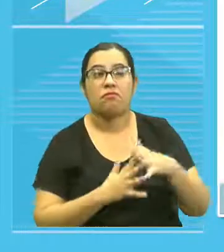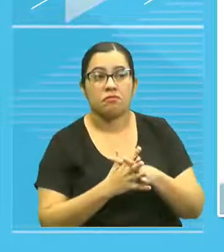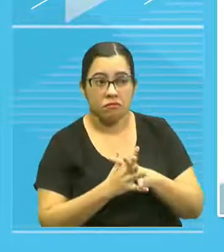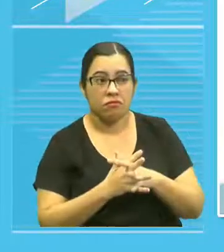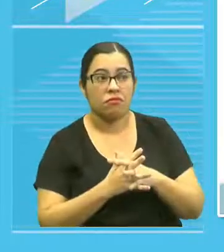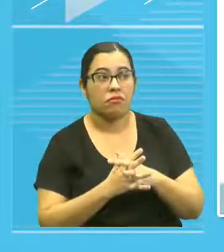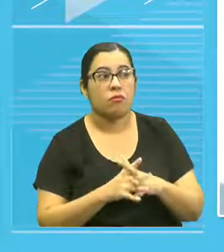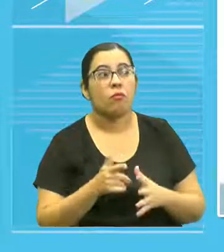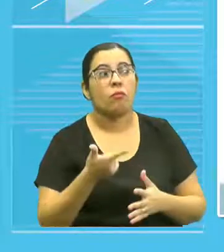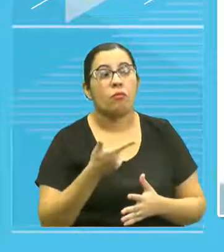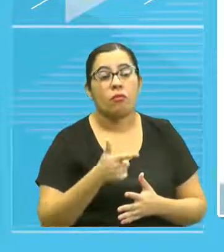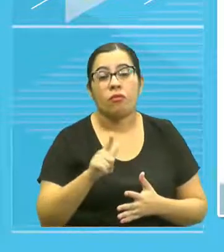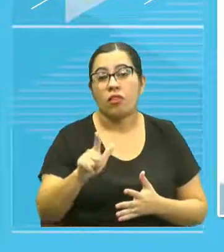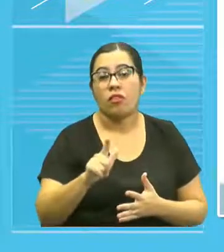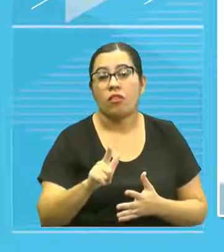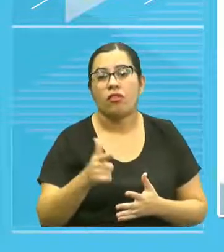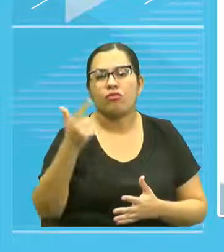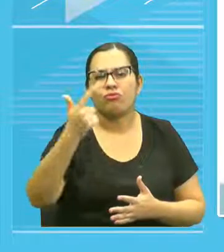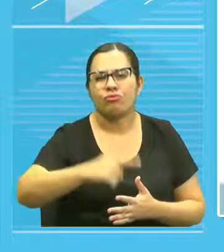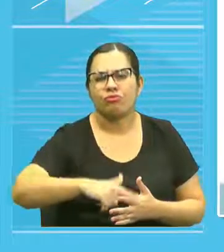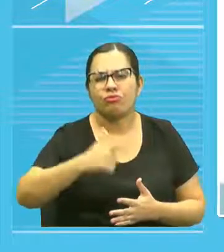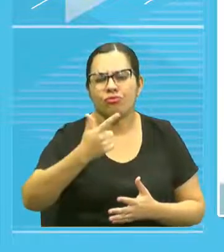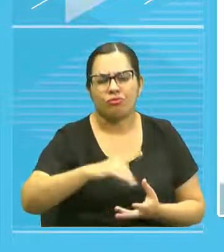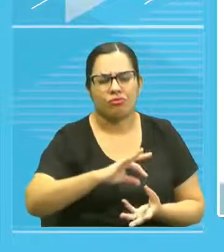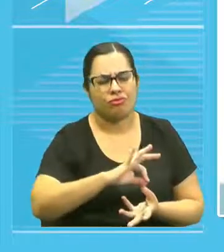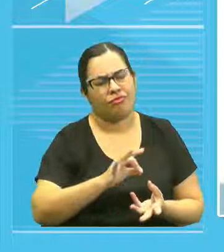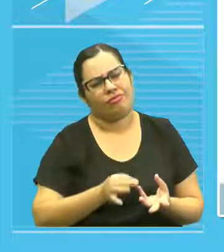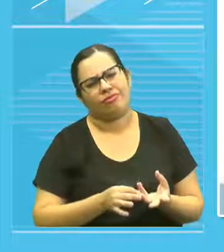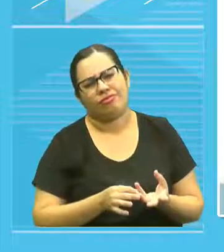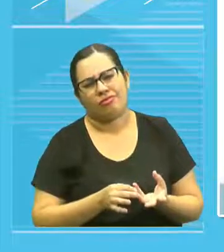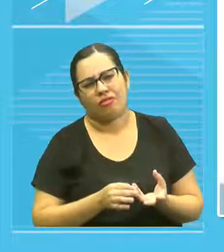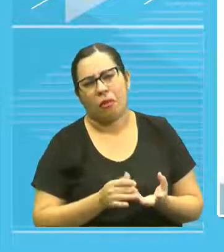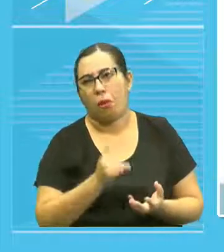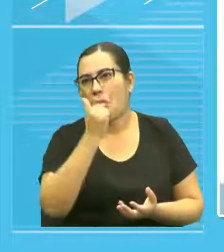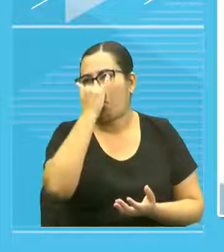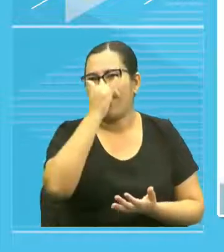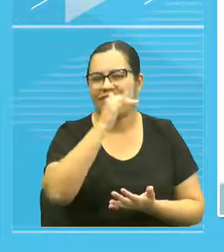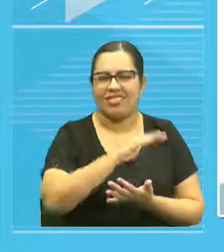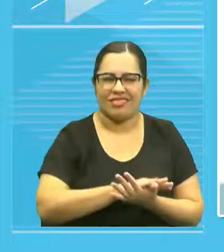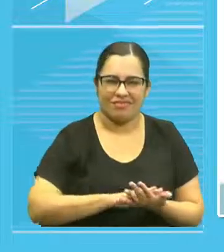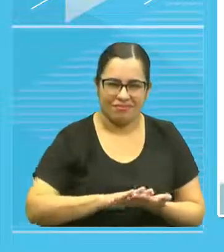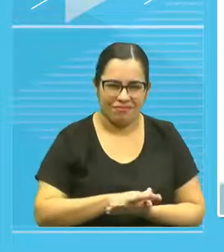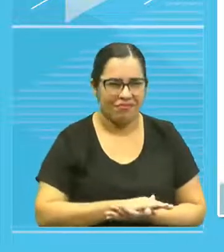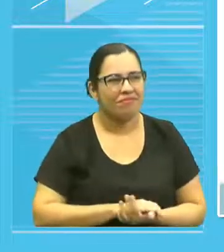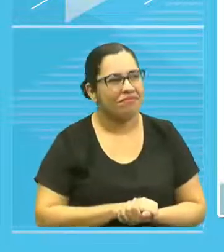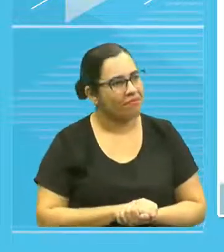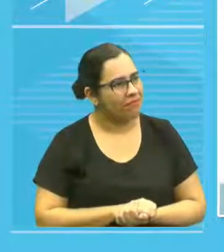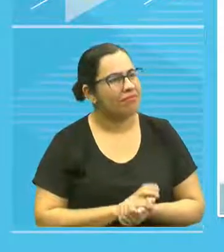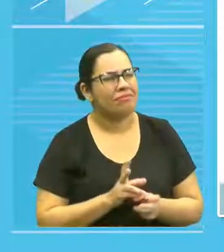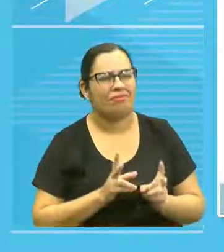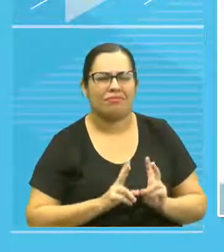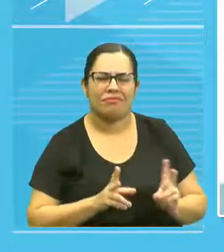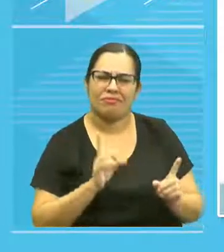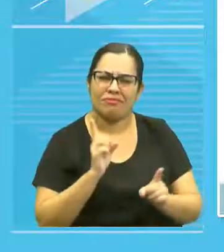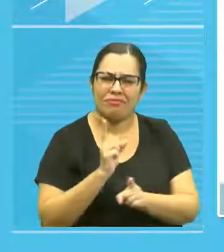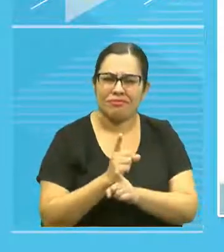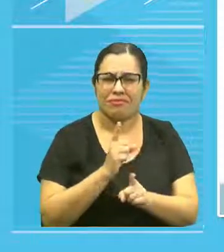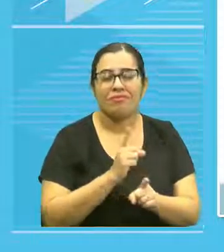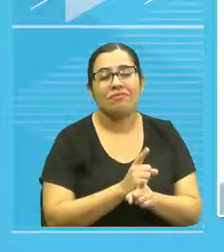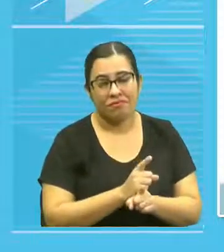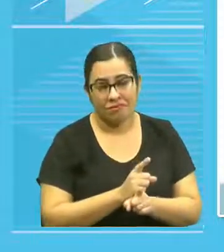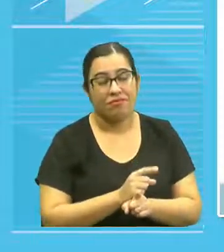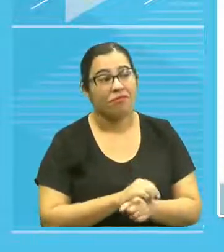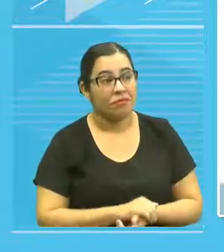assonância é a repetição de vogais não vai vacilar não É isso aí despenca não fiz questão de marcar